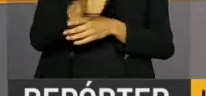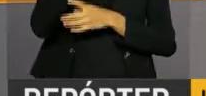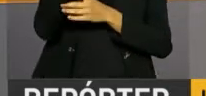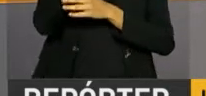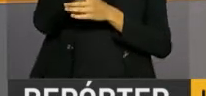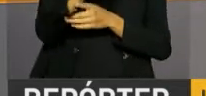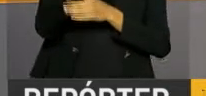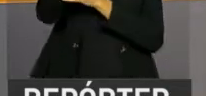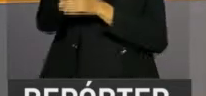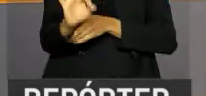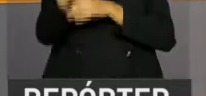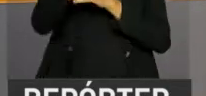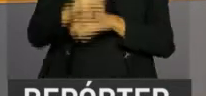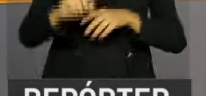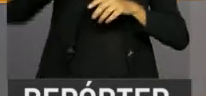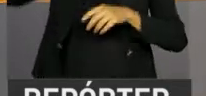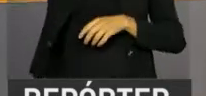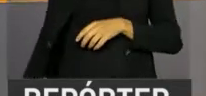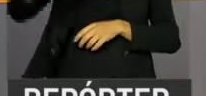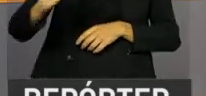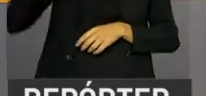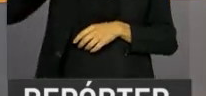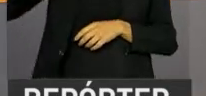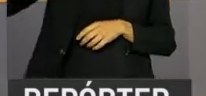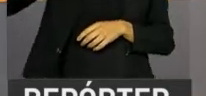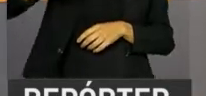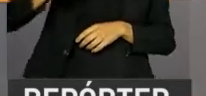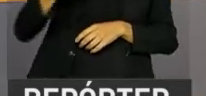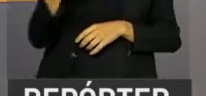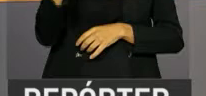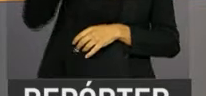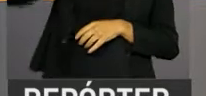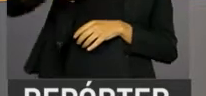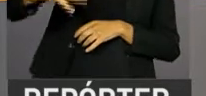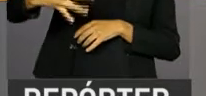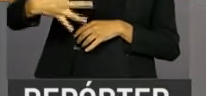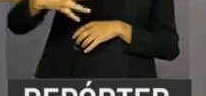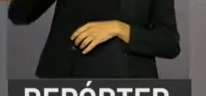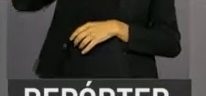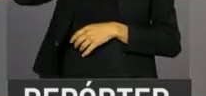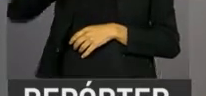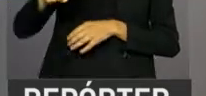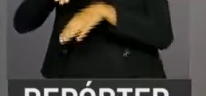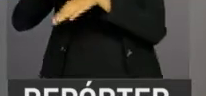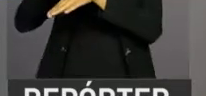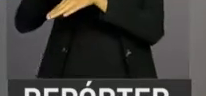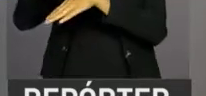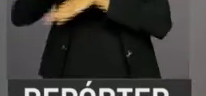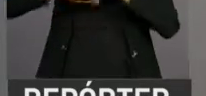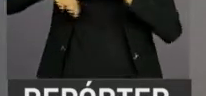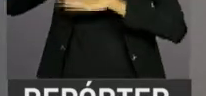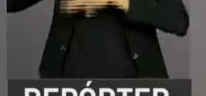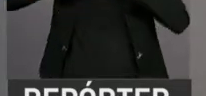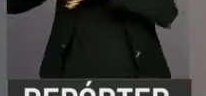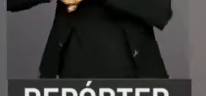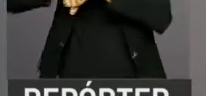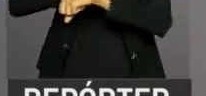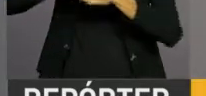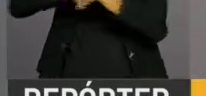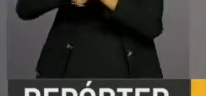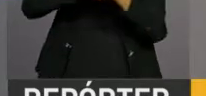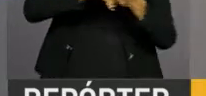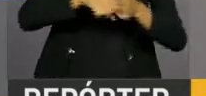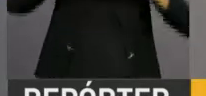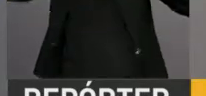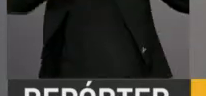é a quarta redução seguida prevista pelos especialistas a estimativa está bem abaixo do centro